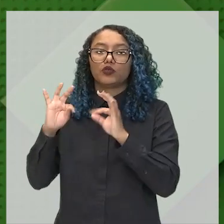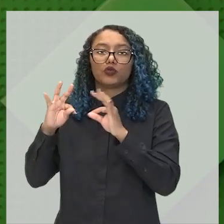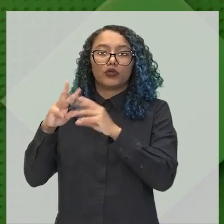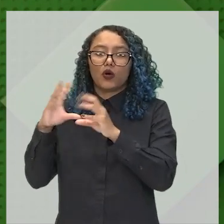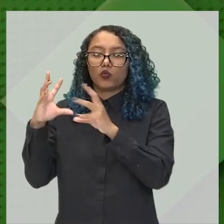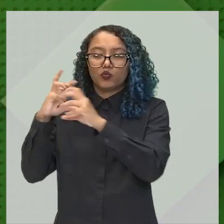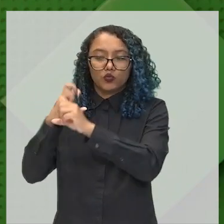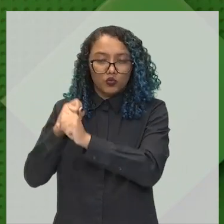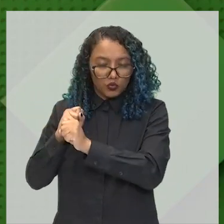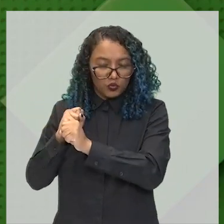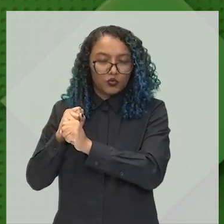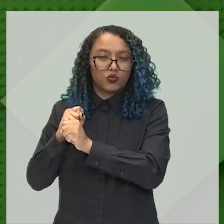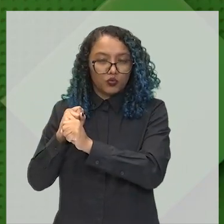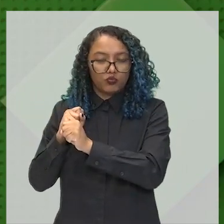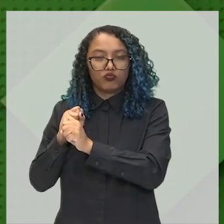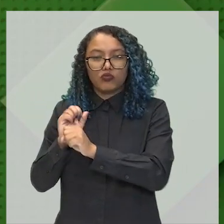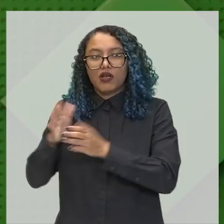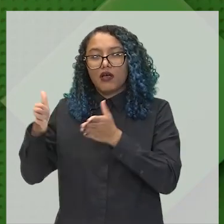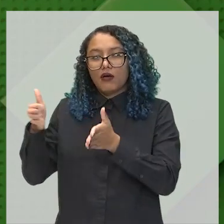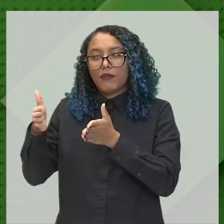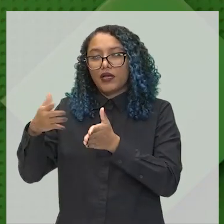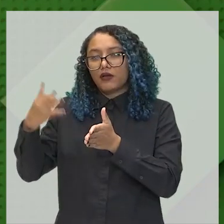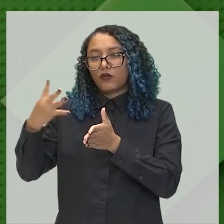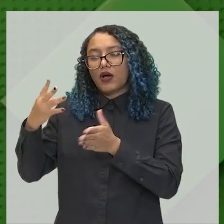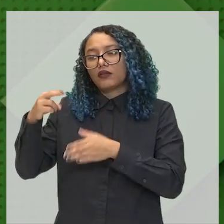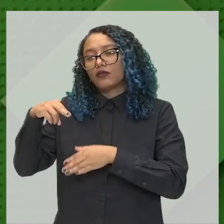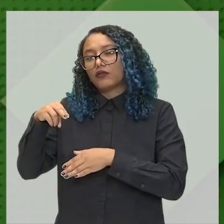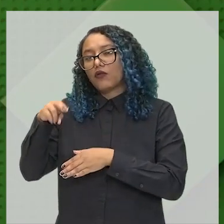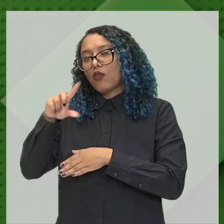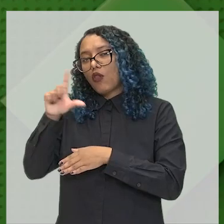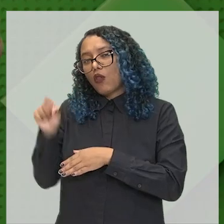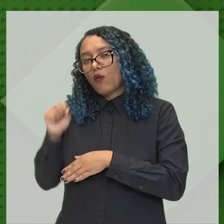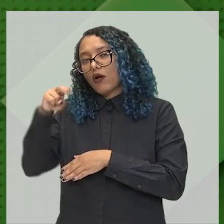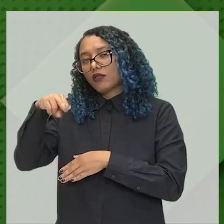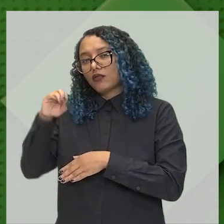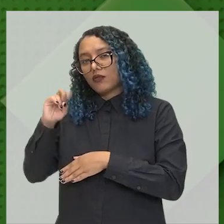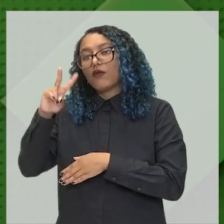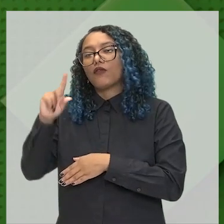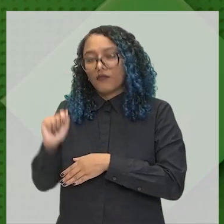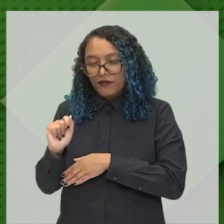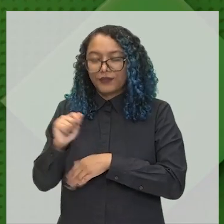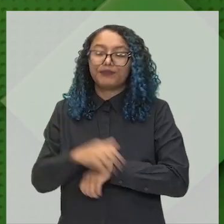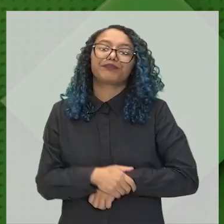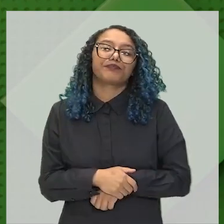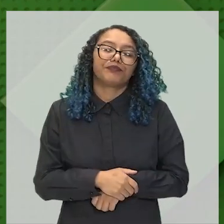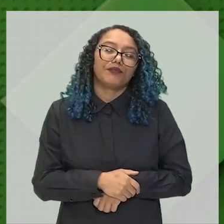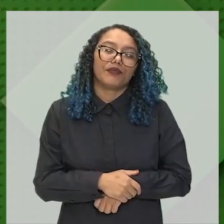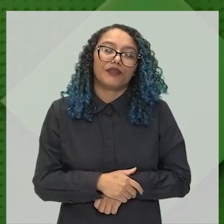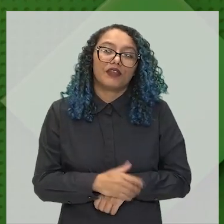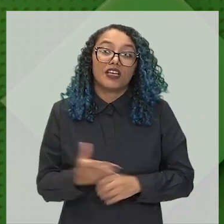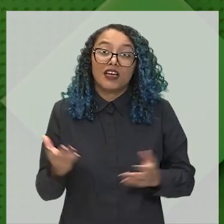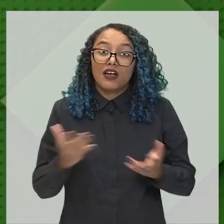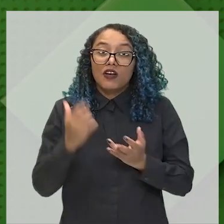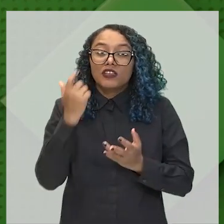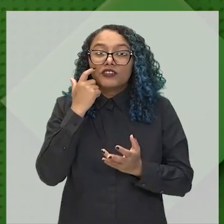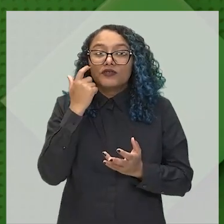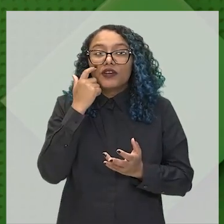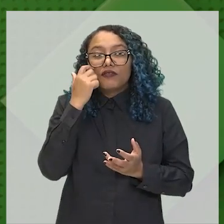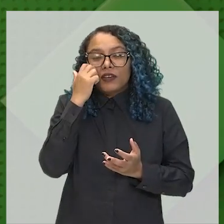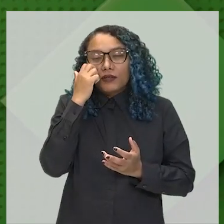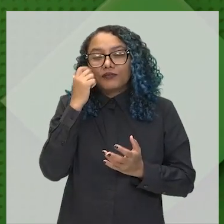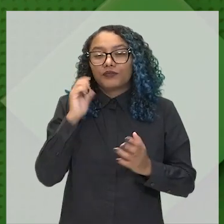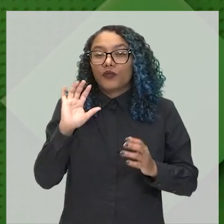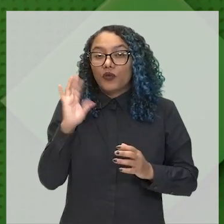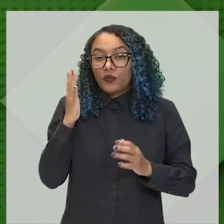do Sol, no caso chamado de lua nova. Tá? Nós temos agora também, vamos comentar sobre um evento